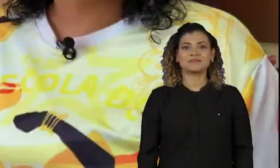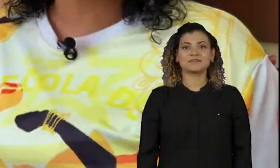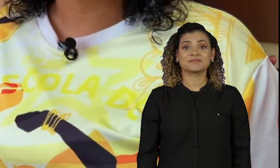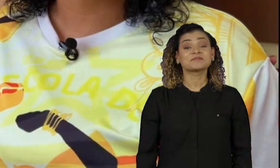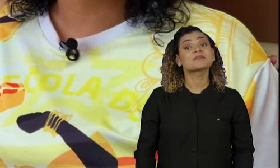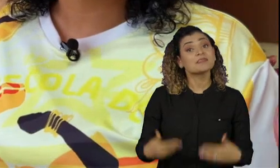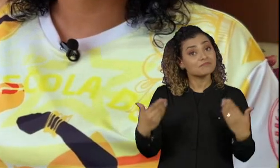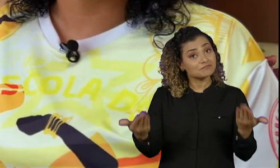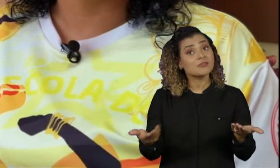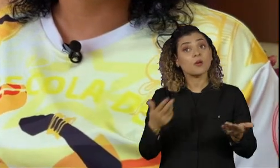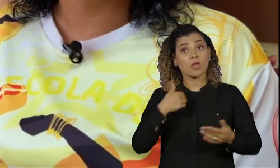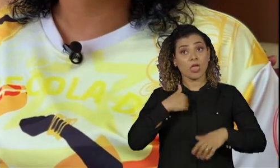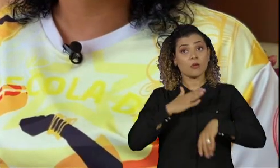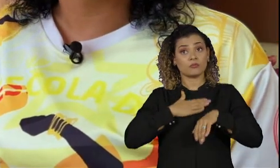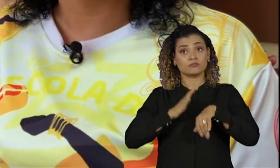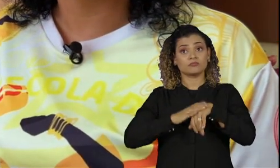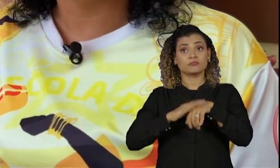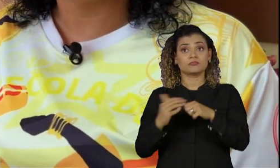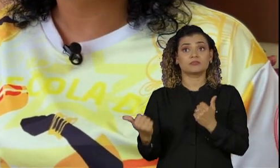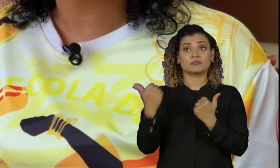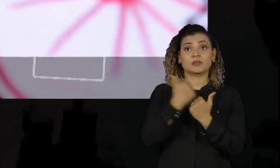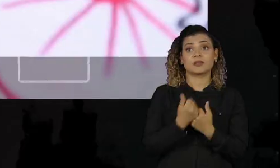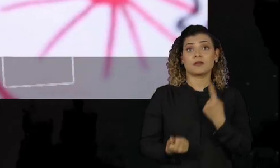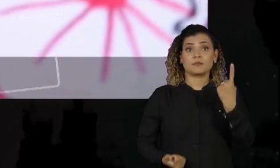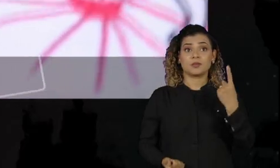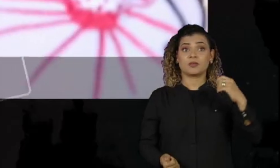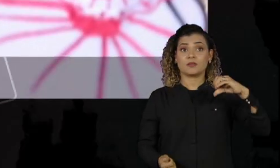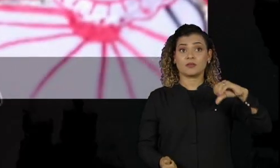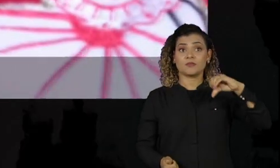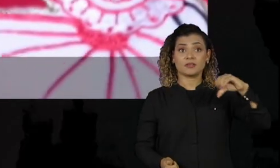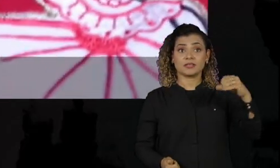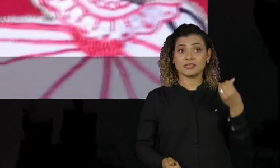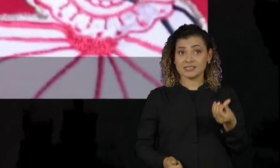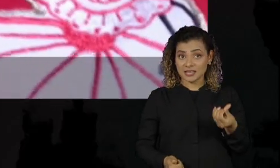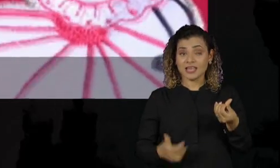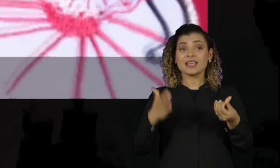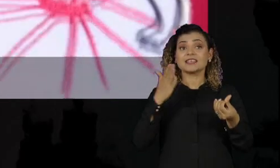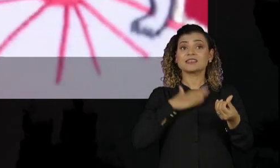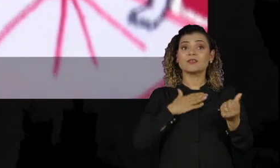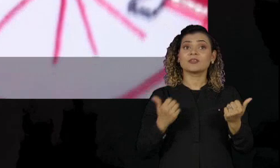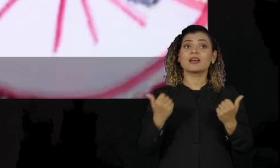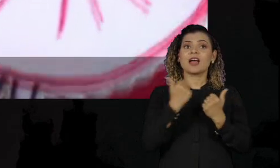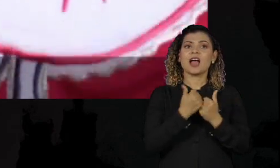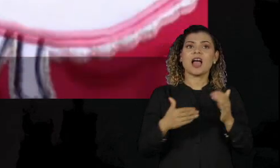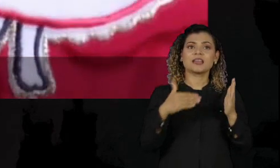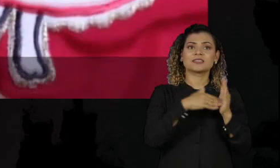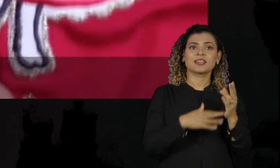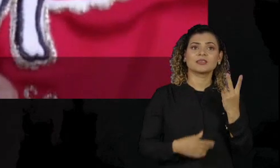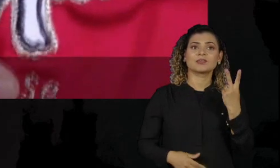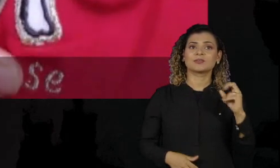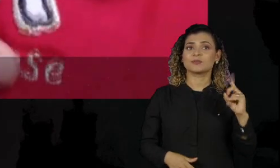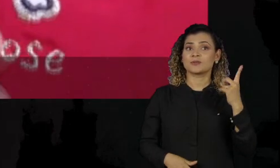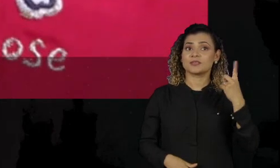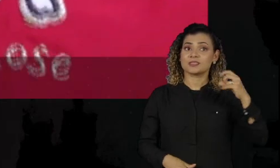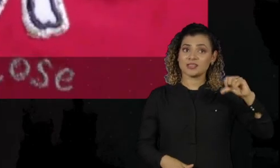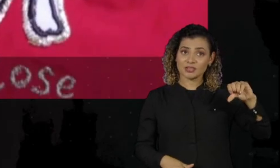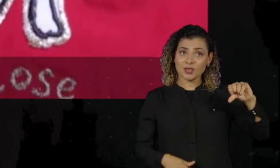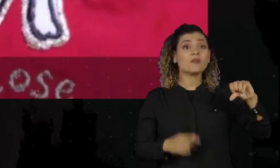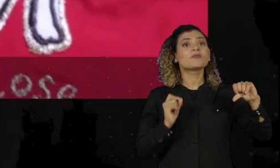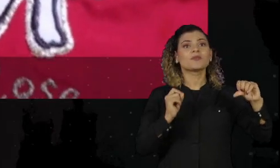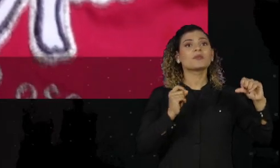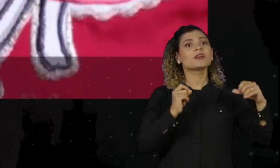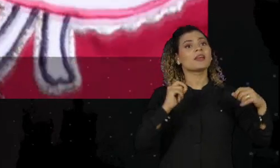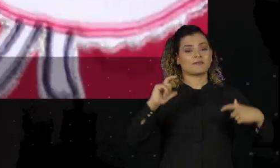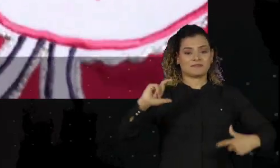Eu assumo a escola em 96 e levo adiante até 2019, quando eu passo para o